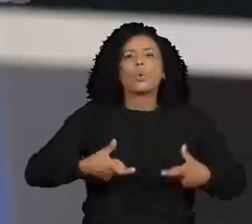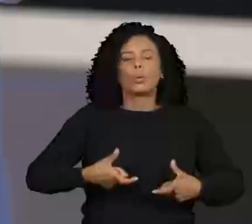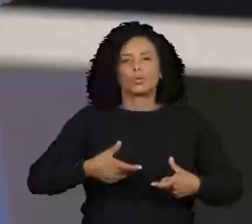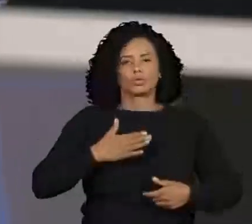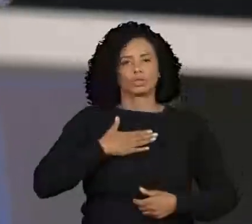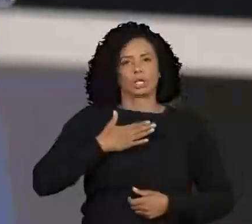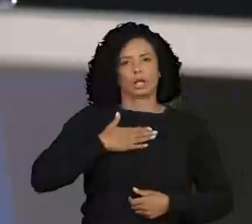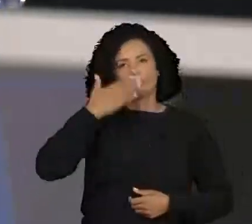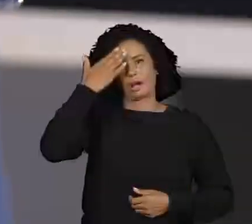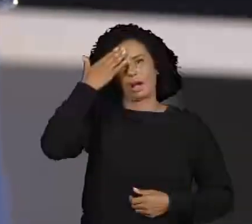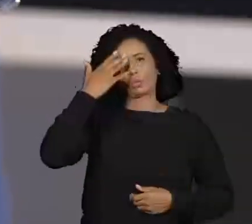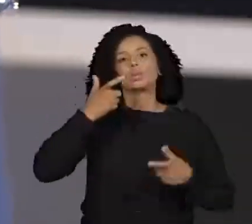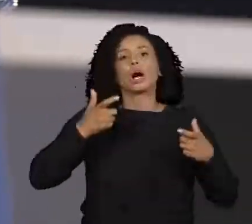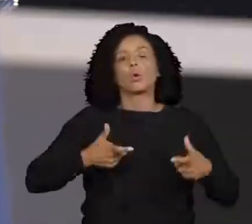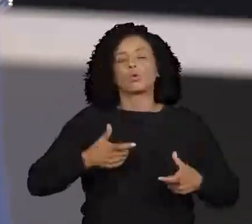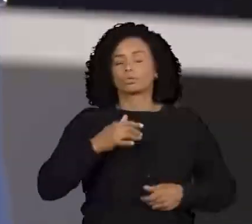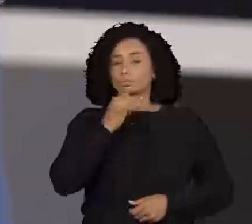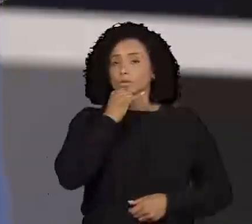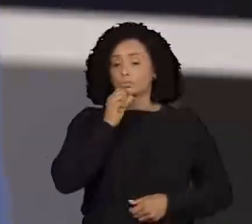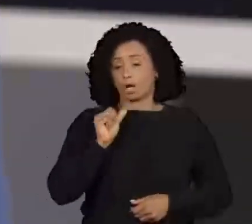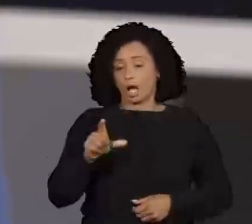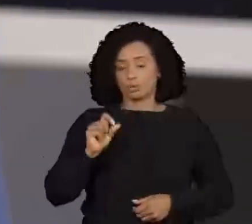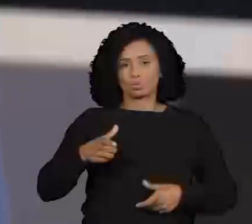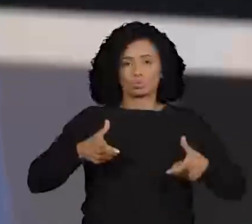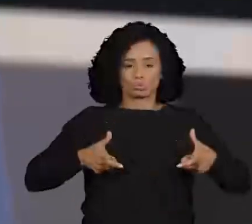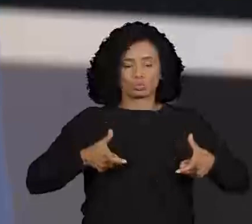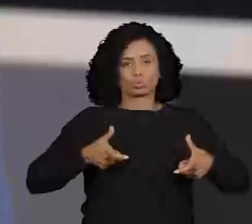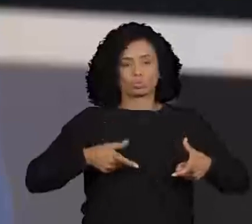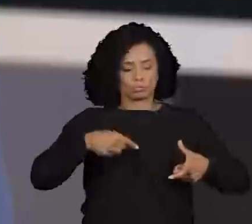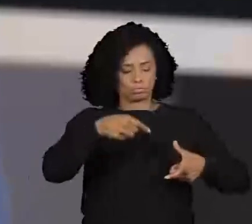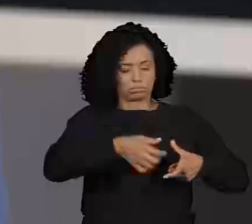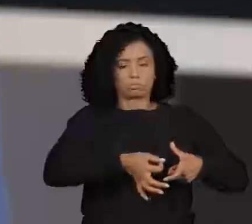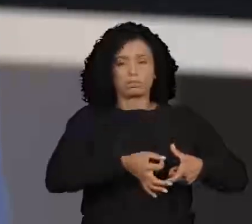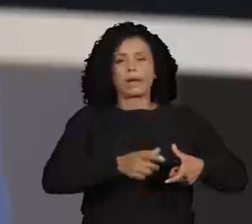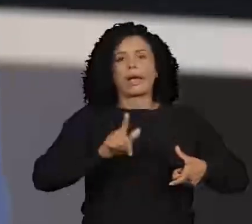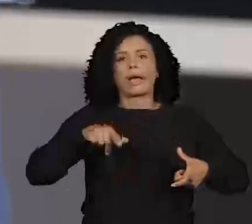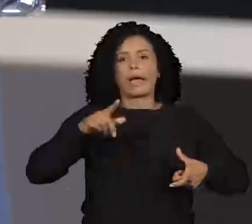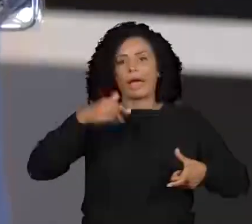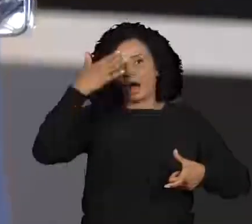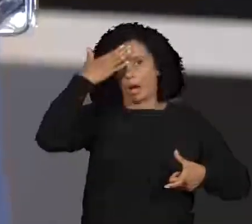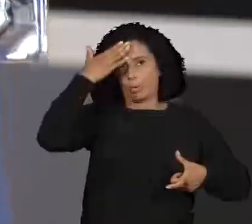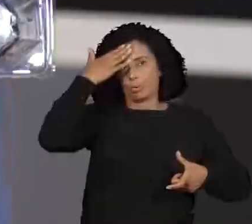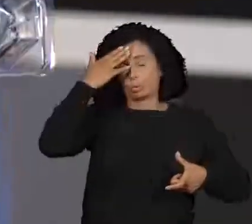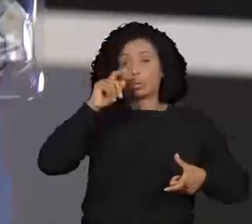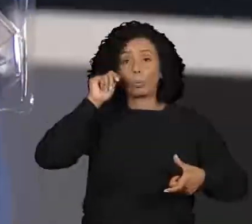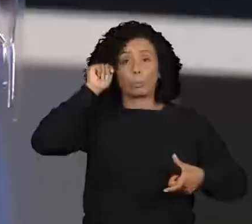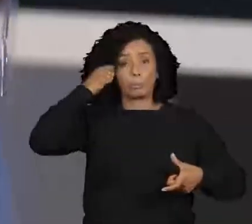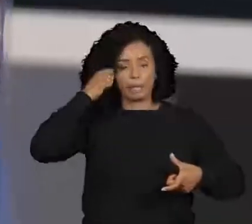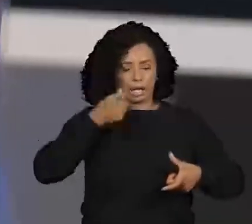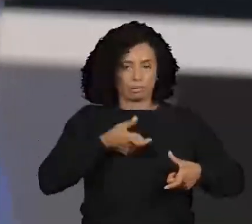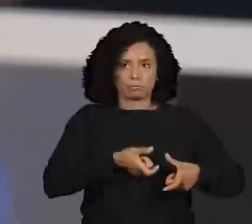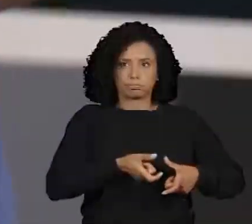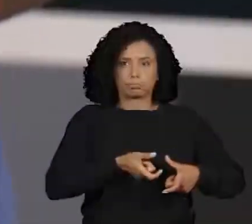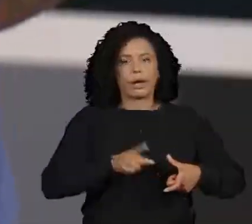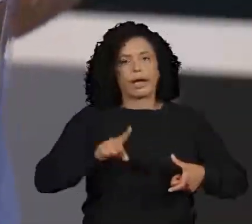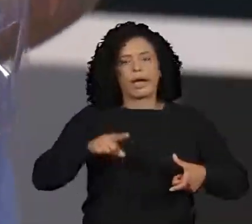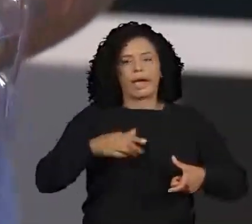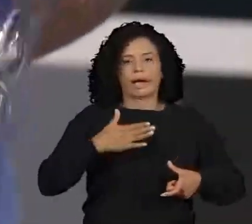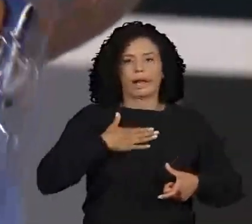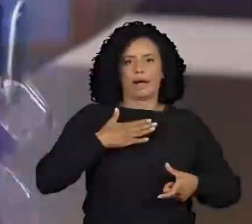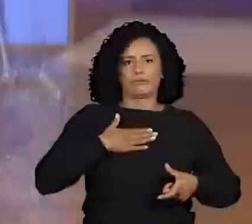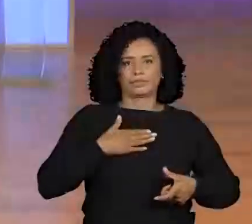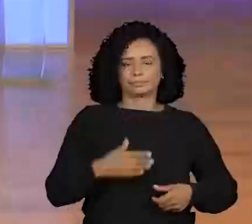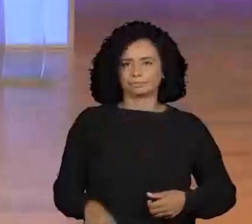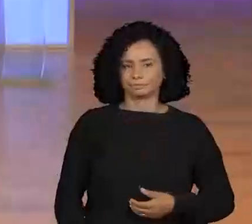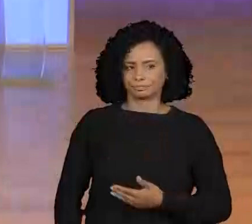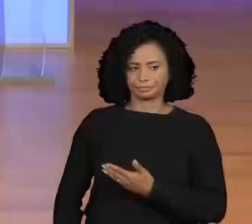então aqui no caso o azul vai ser o agudo e aqui e vai ser o grave então eu vou colocar aqui na mesa